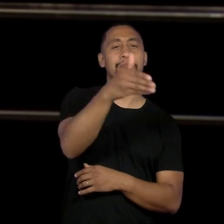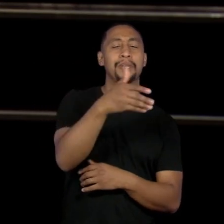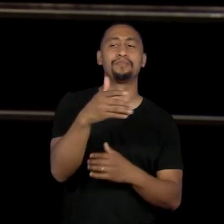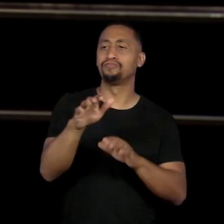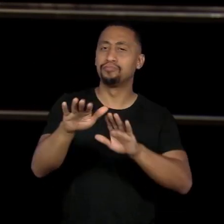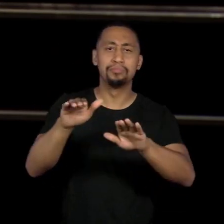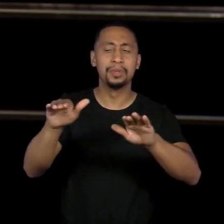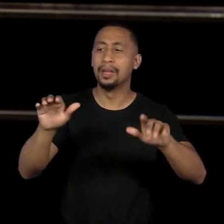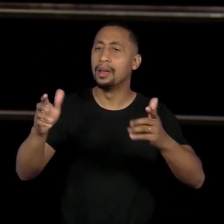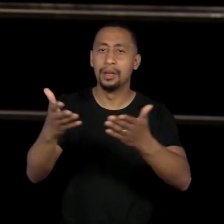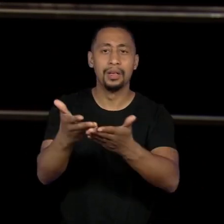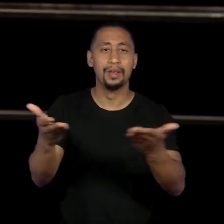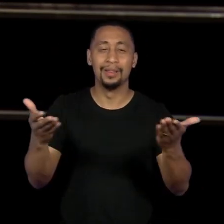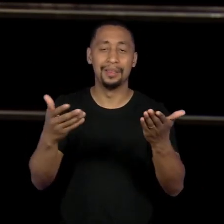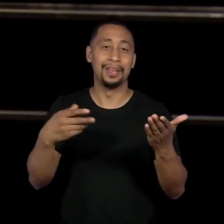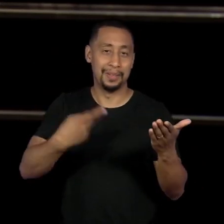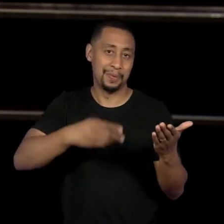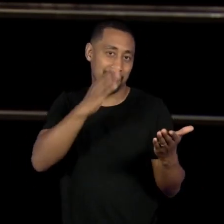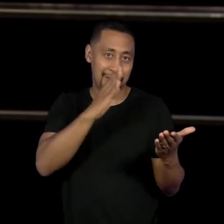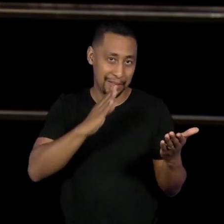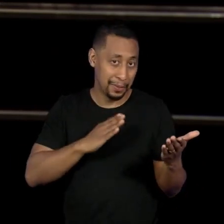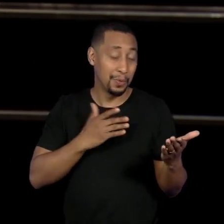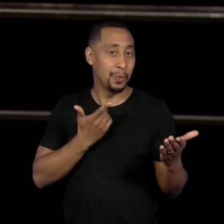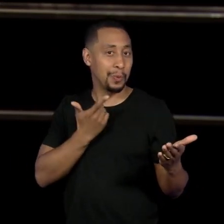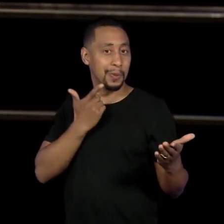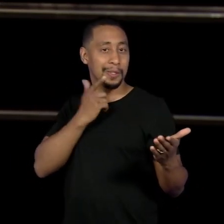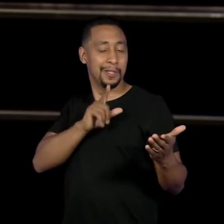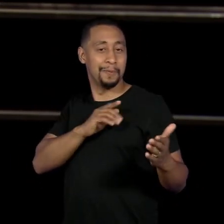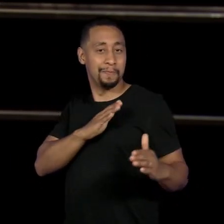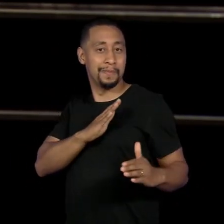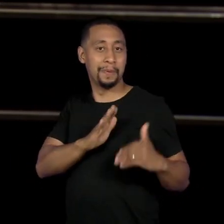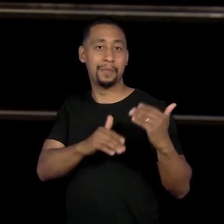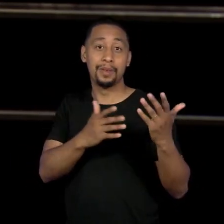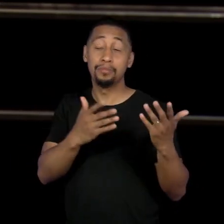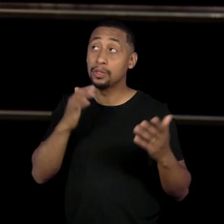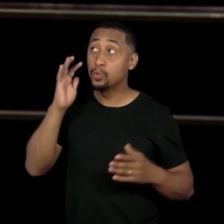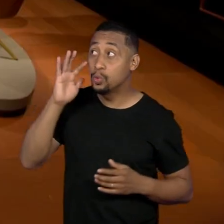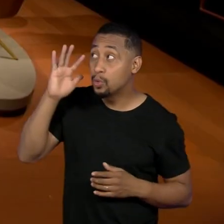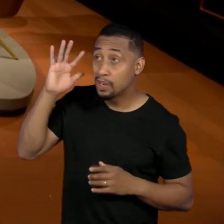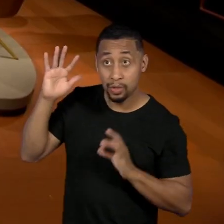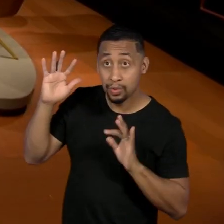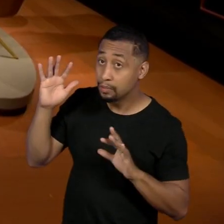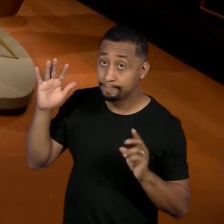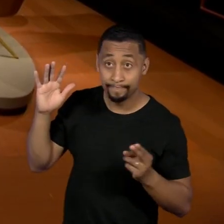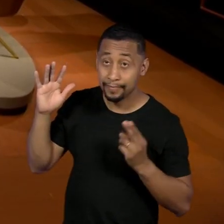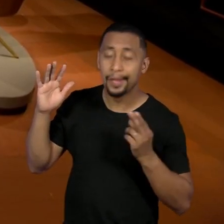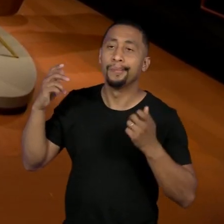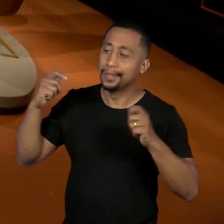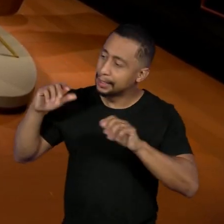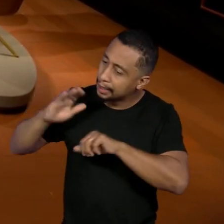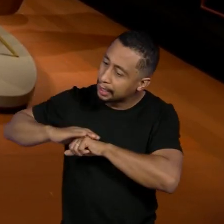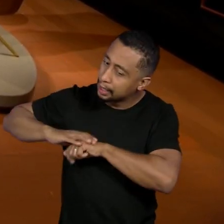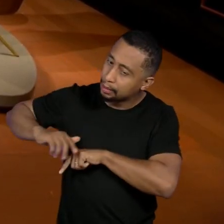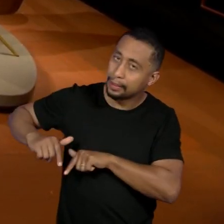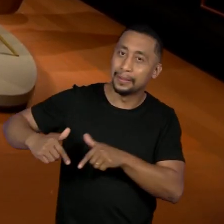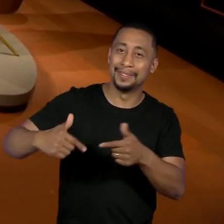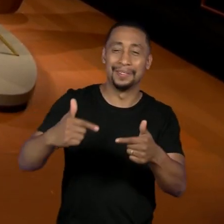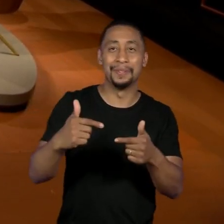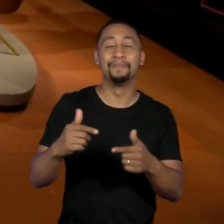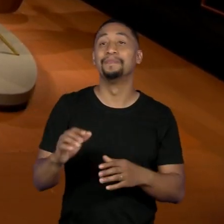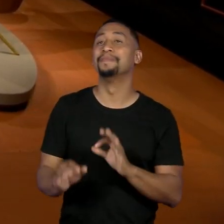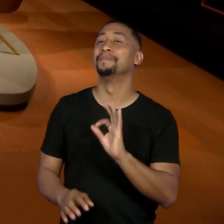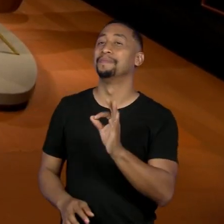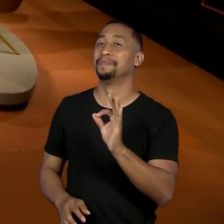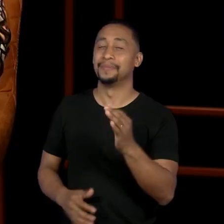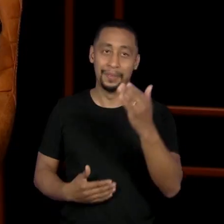músicos brasileiros. E como disse o Mário Lajinha, não basta sonhar, tem que correr atrás dos sonhos, né? É verdade. Obrigada. Que